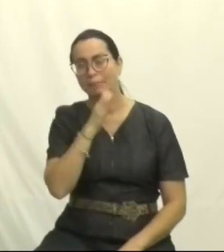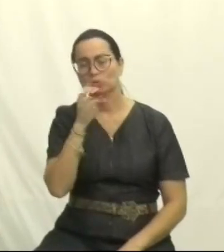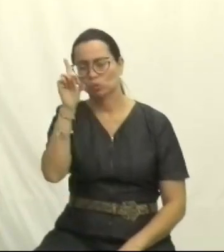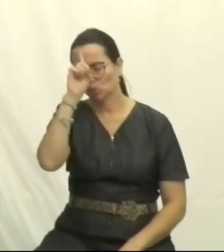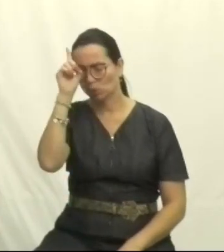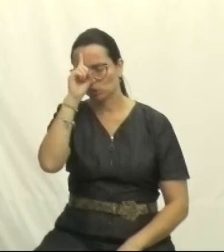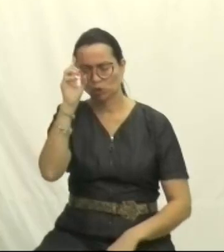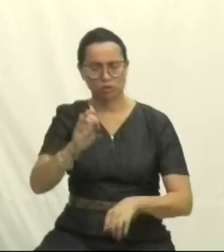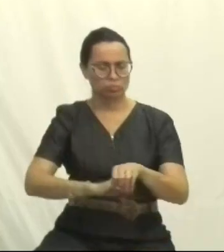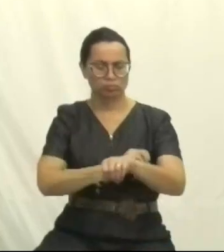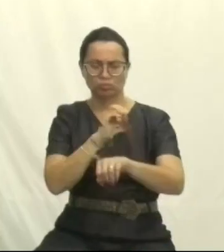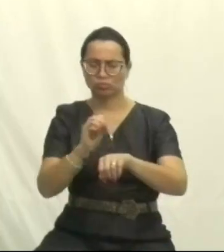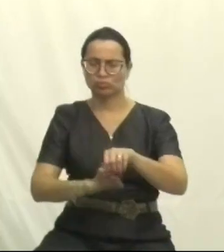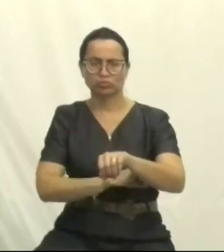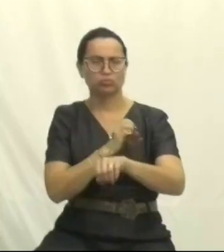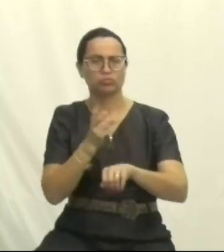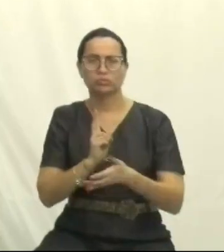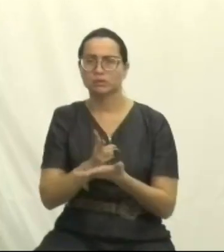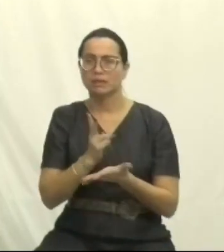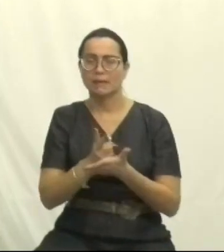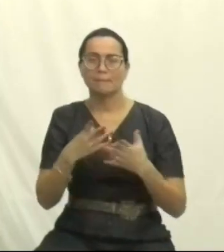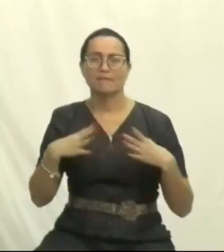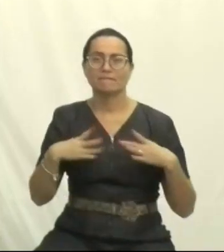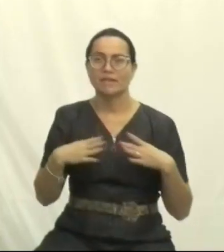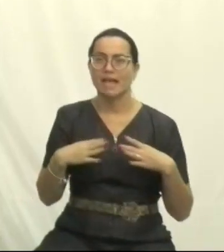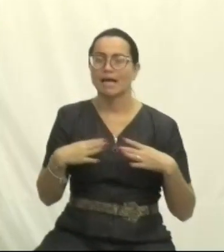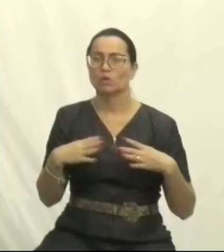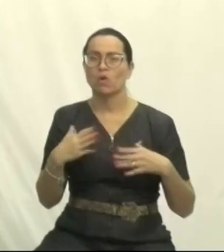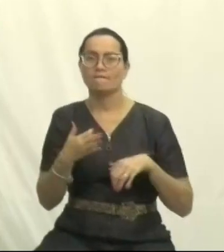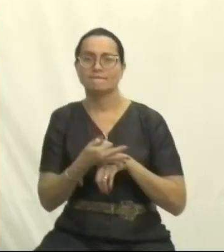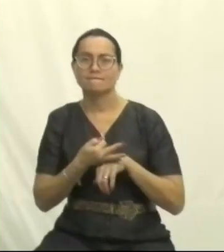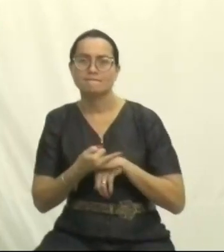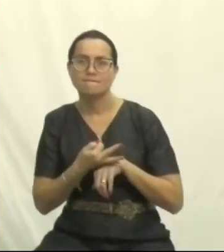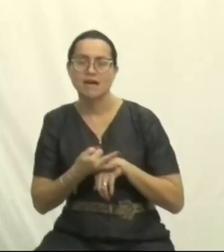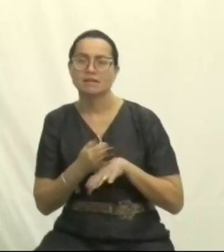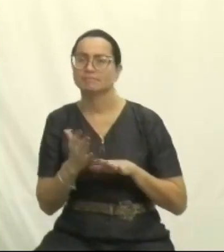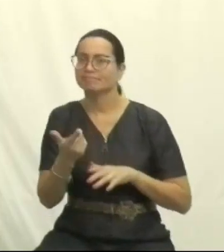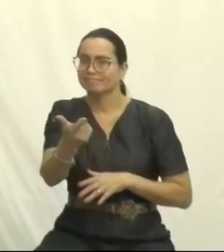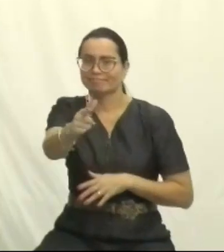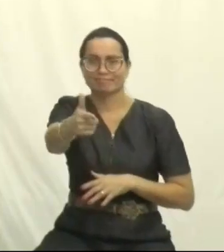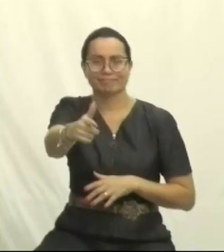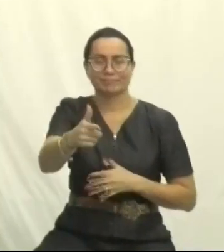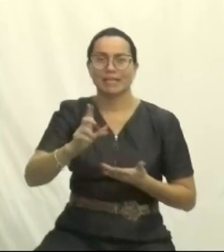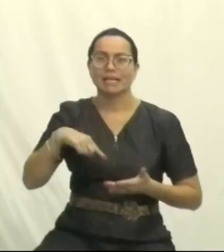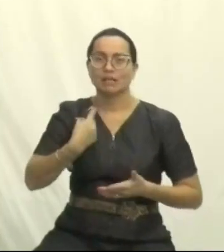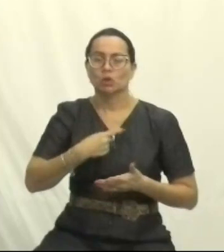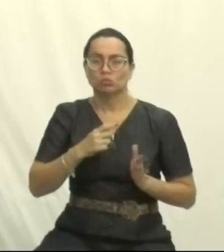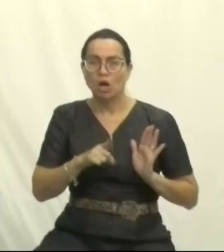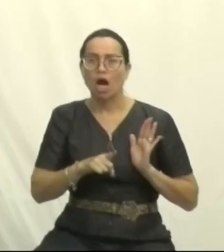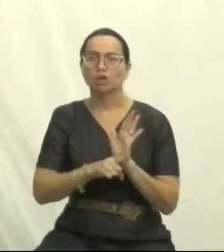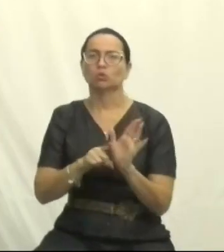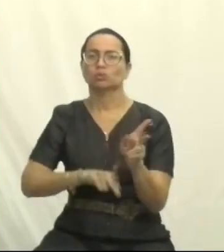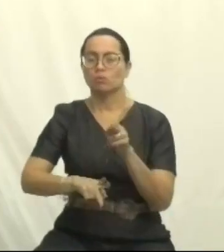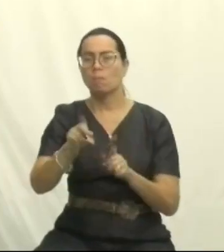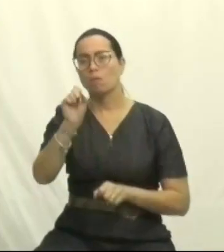os dias da semana, do ano, sem feriado, sem folga, para auxiliarmos na população.